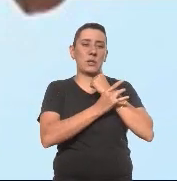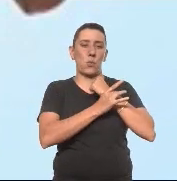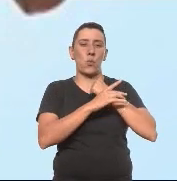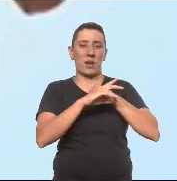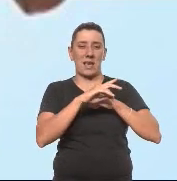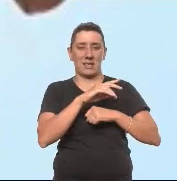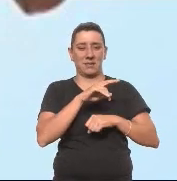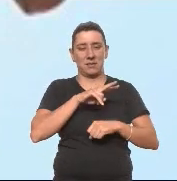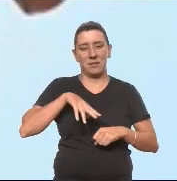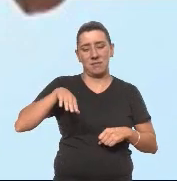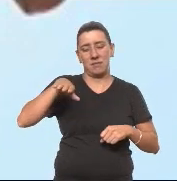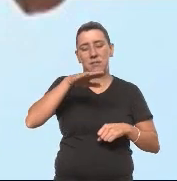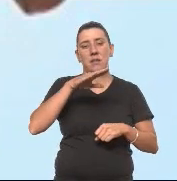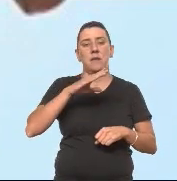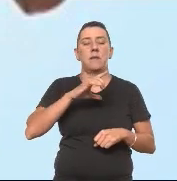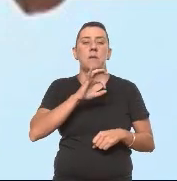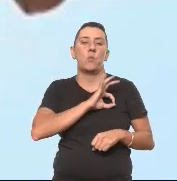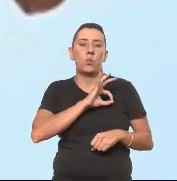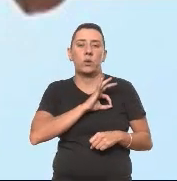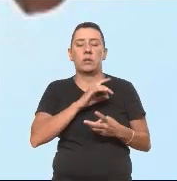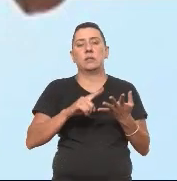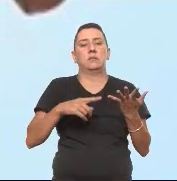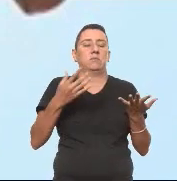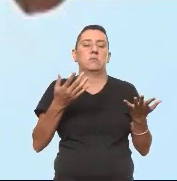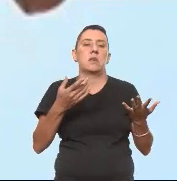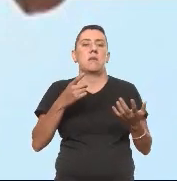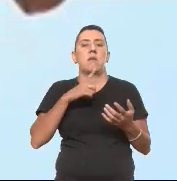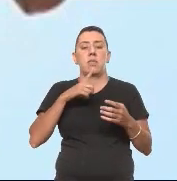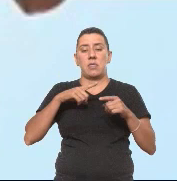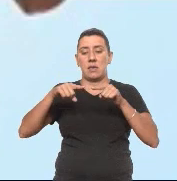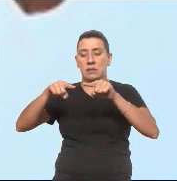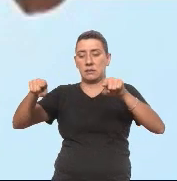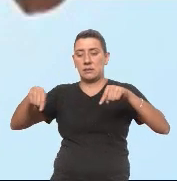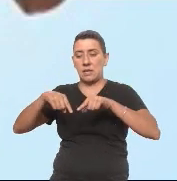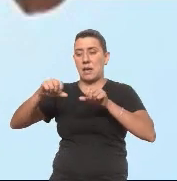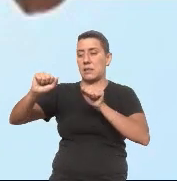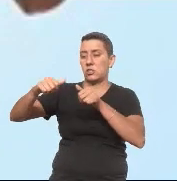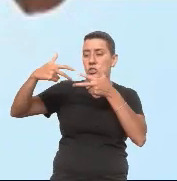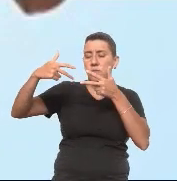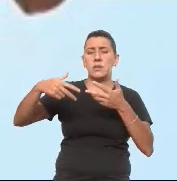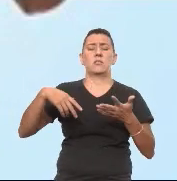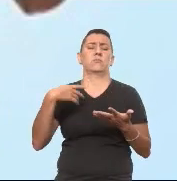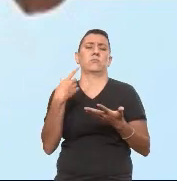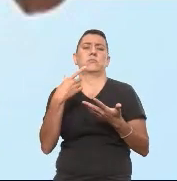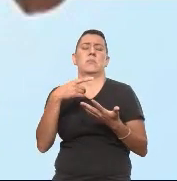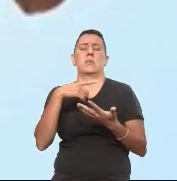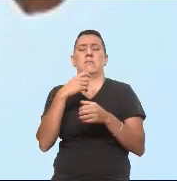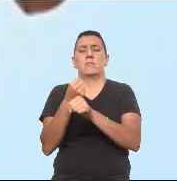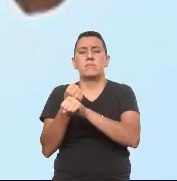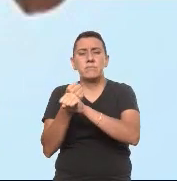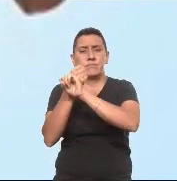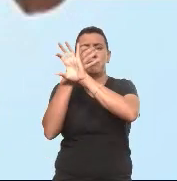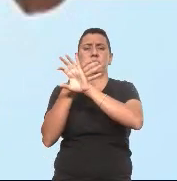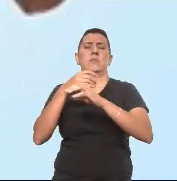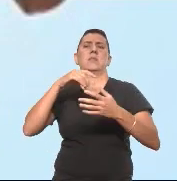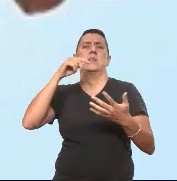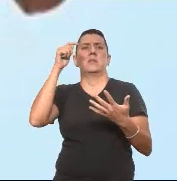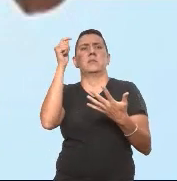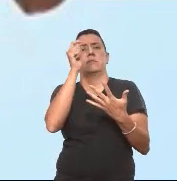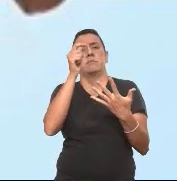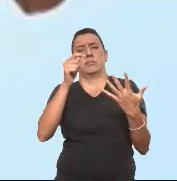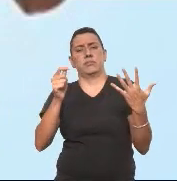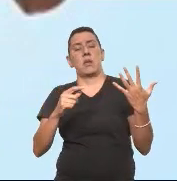por diante e que eu consegui salas de videoconferência tudo isso passam por um grande sistema de infraestrutura que eu já mencionei